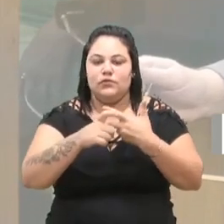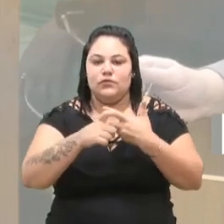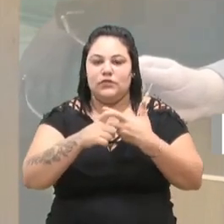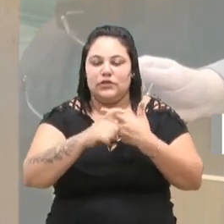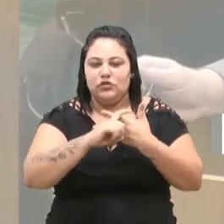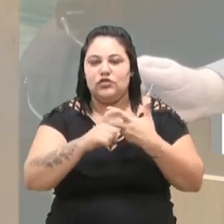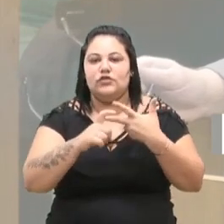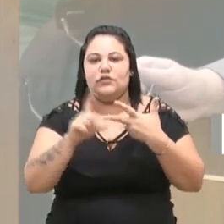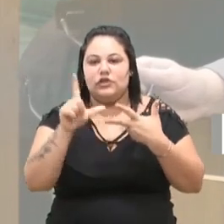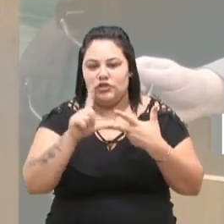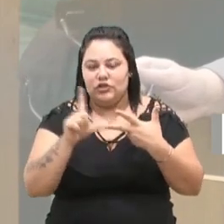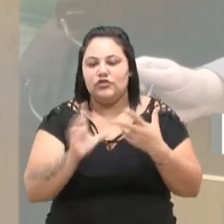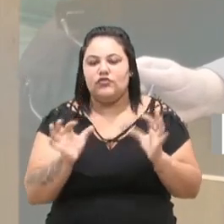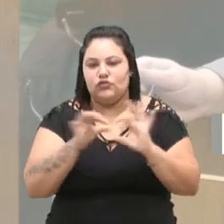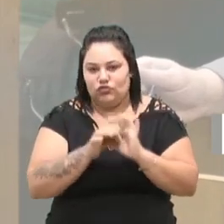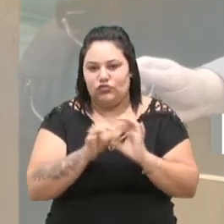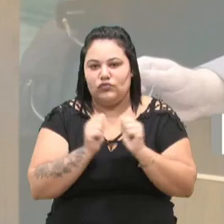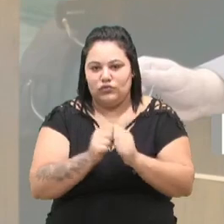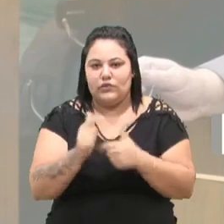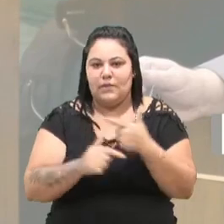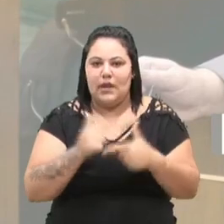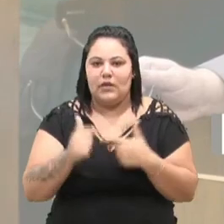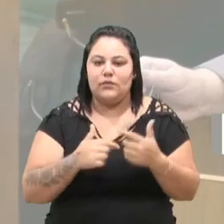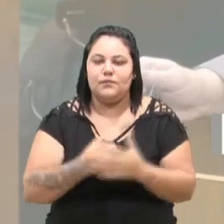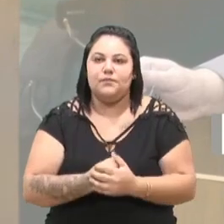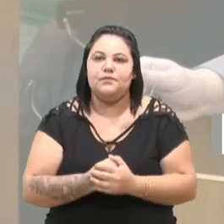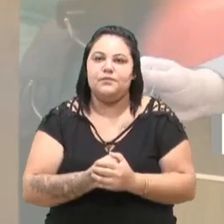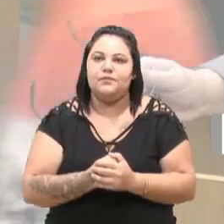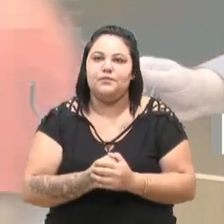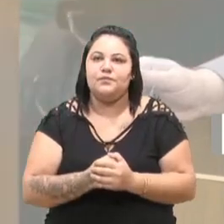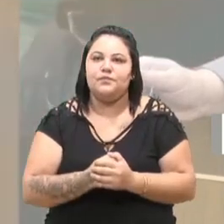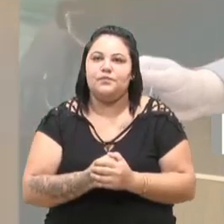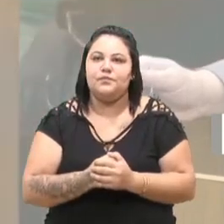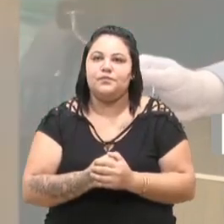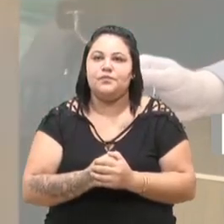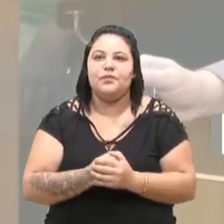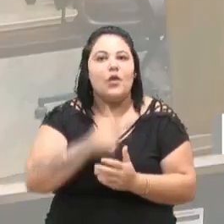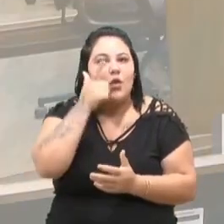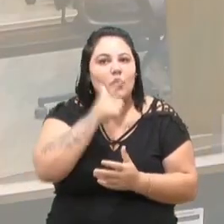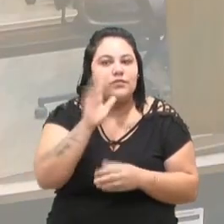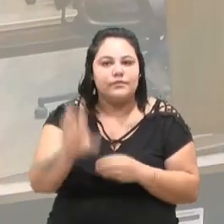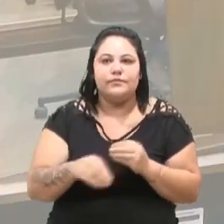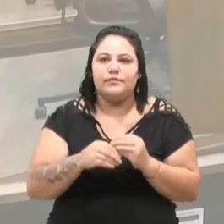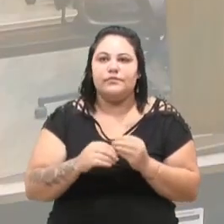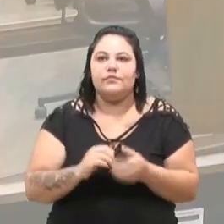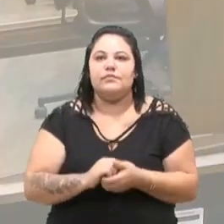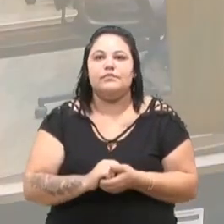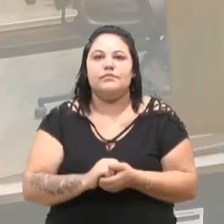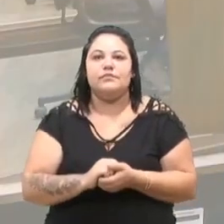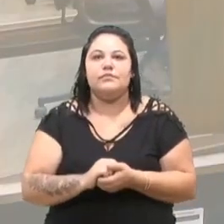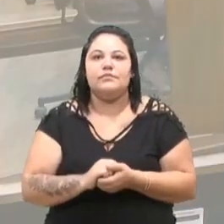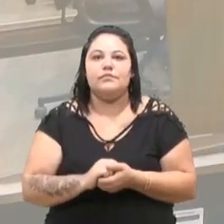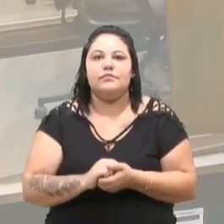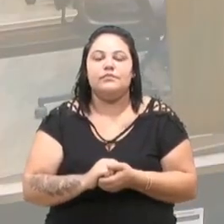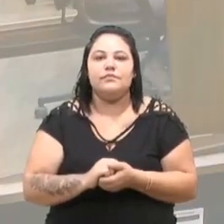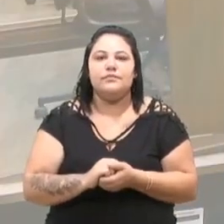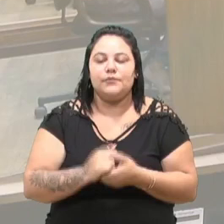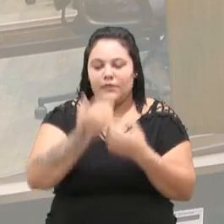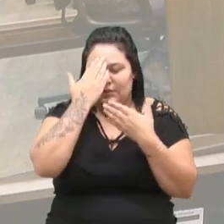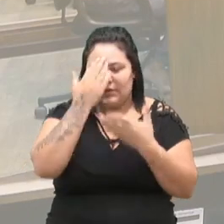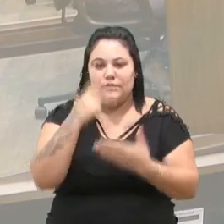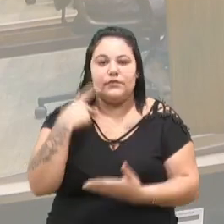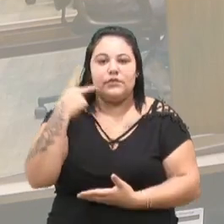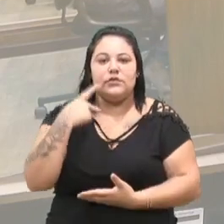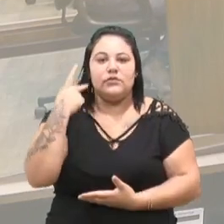ano. Eu gostaria de contribuir uma parte, se possível. Primeira parte, vereador Lucas Carinhato. Obrigado, vereador Zanquim. Eu